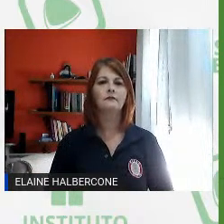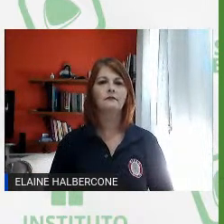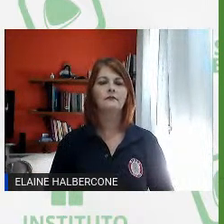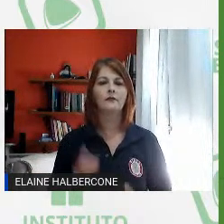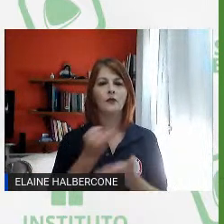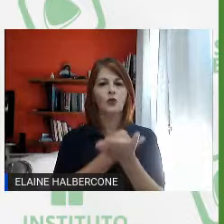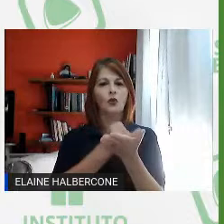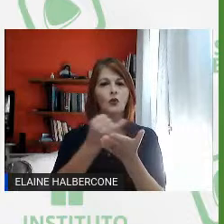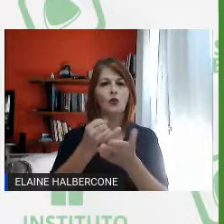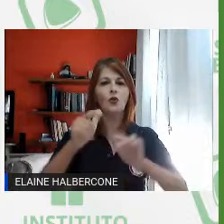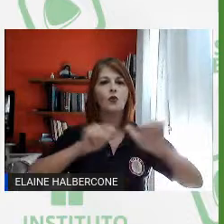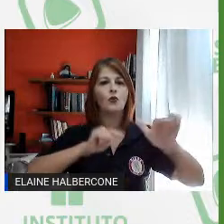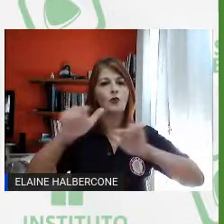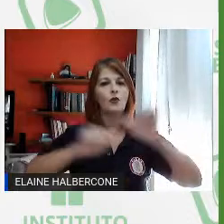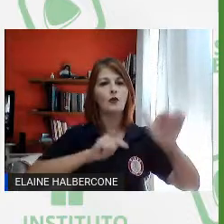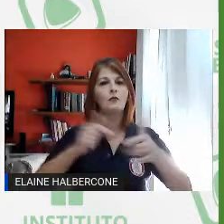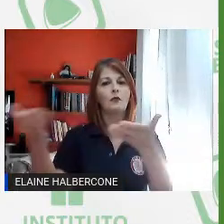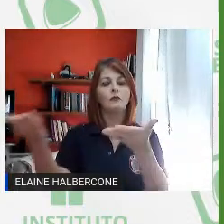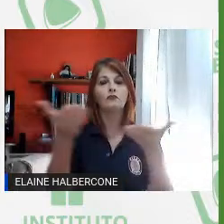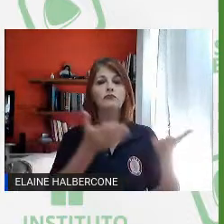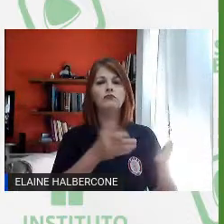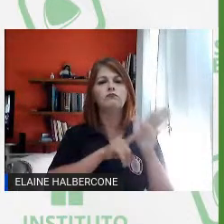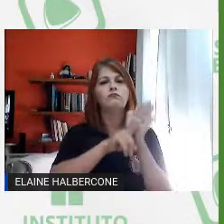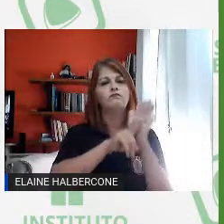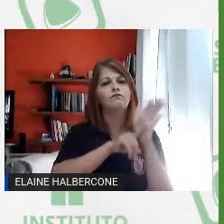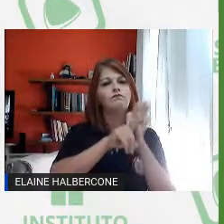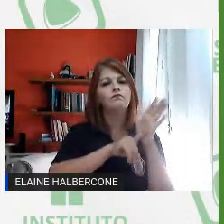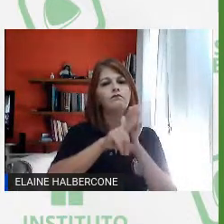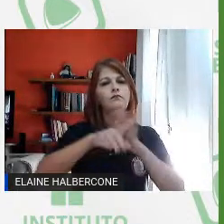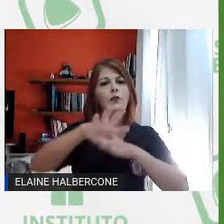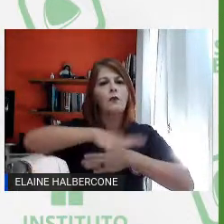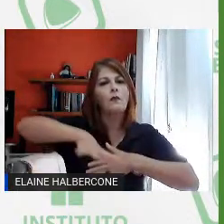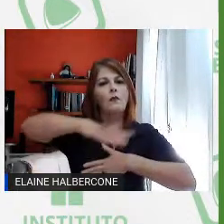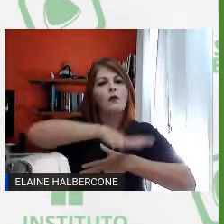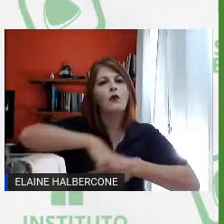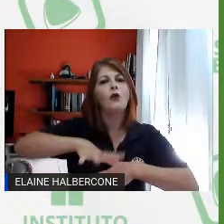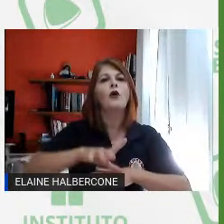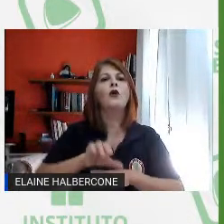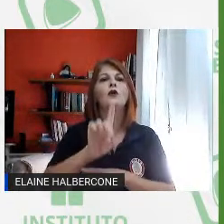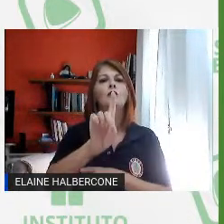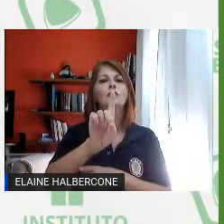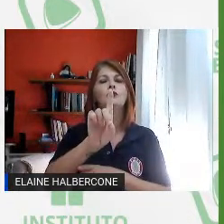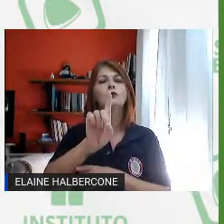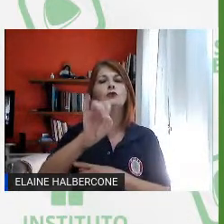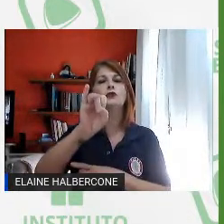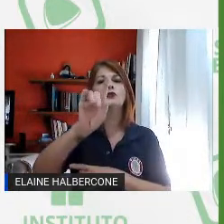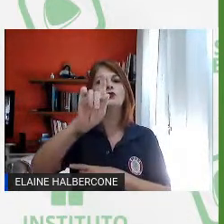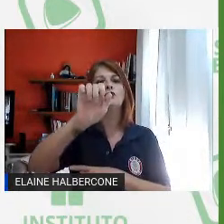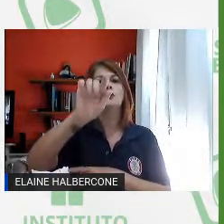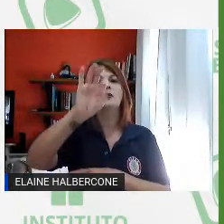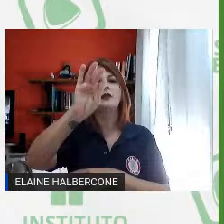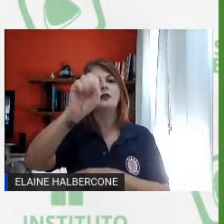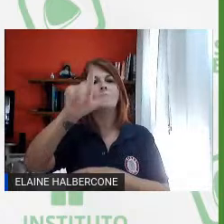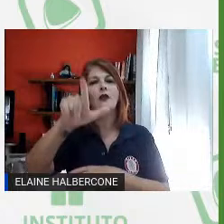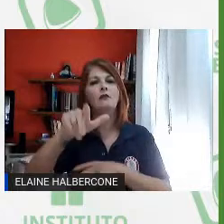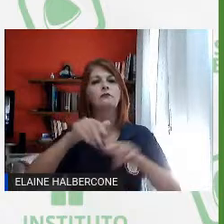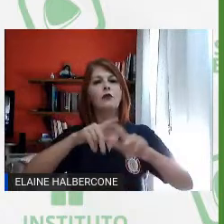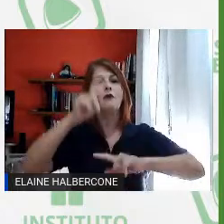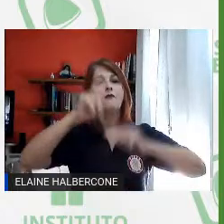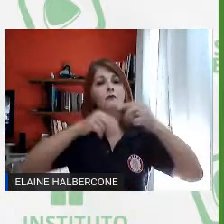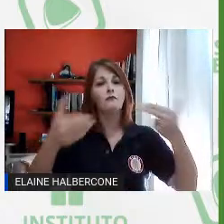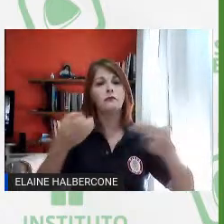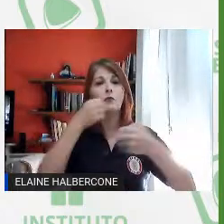Meu trabalho traz uma abordagem sobre as plataformas digitais como ferramentas facilitadoras para a aprendizagem dos